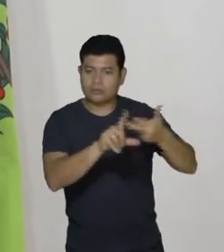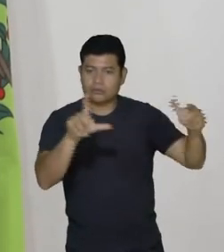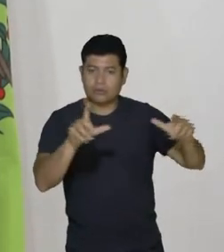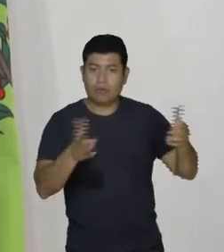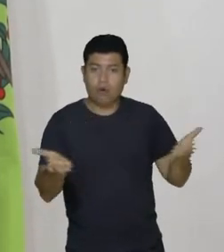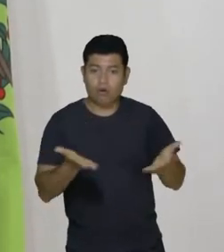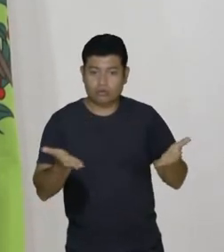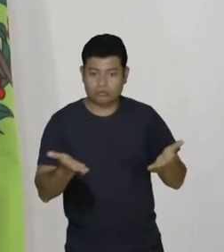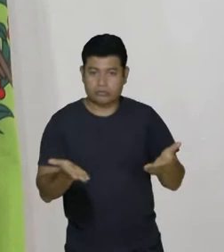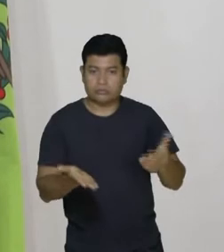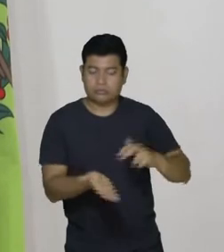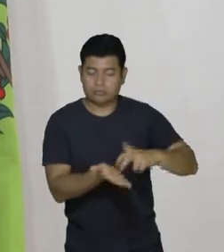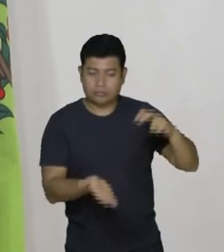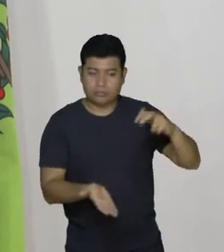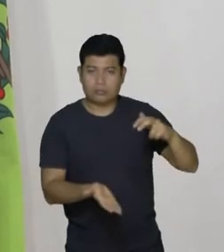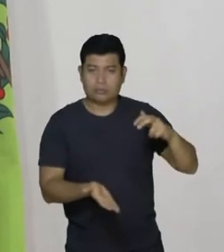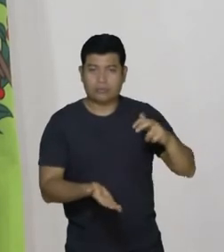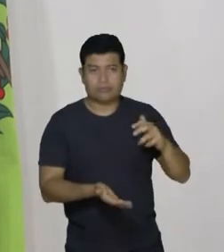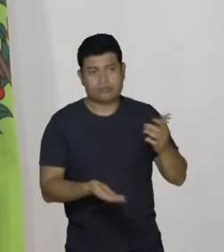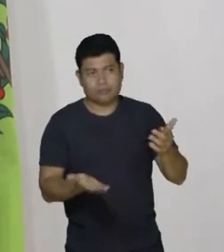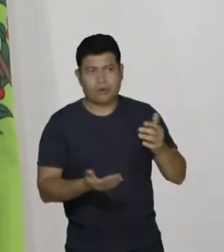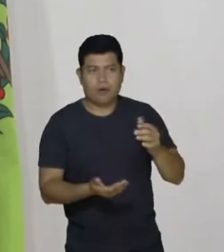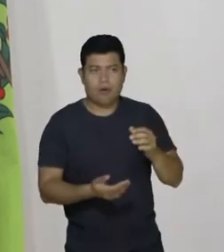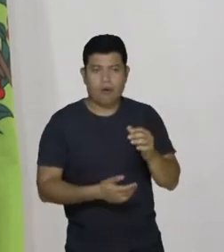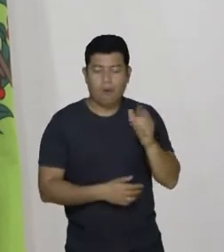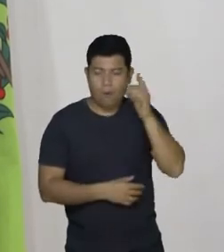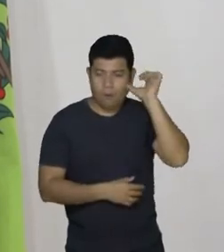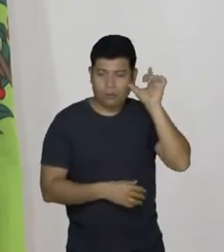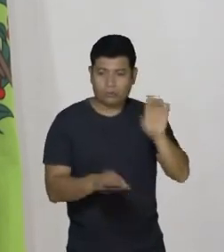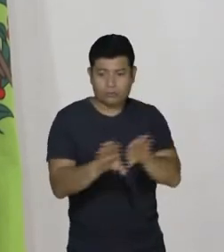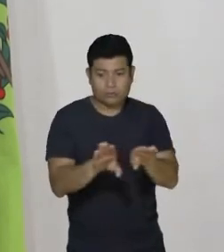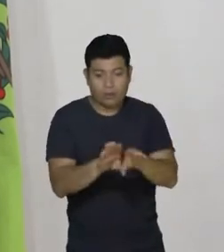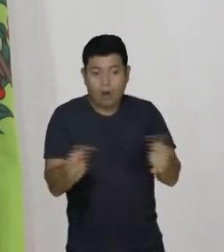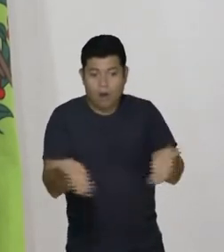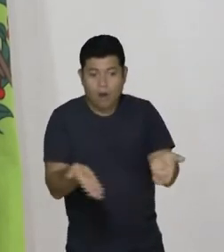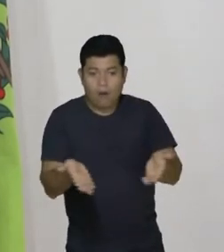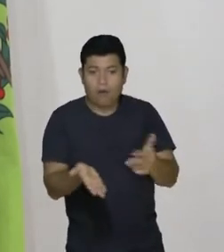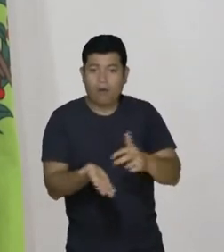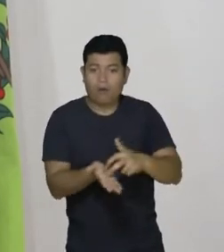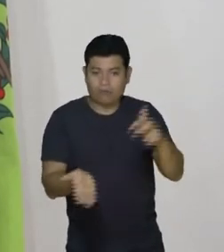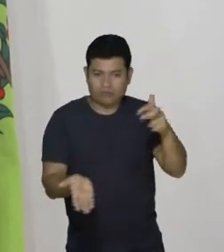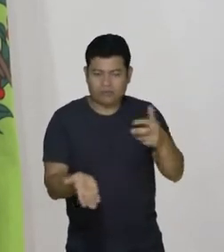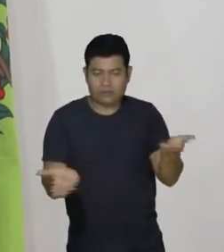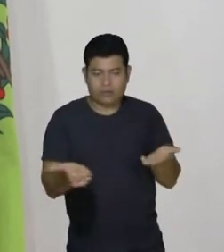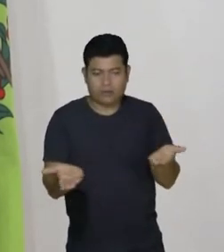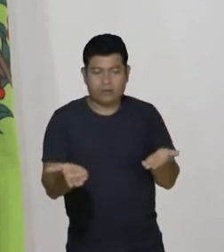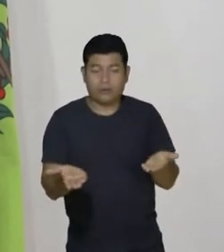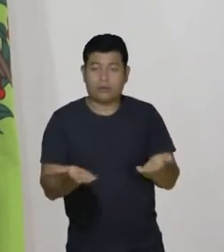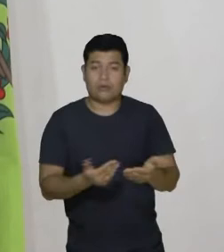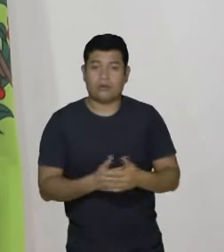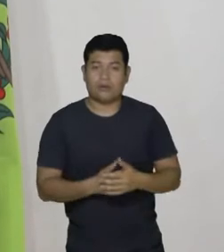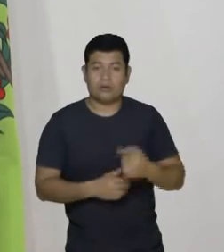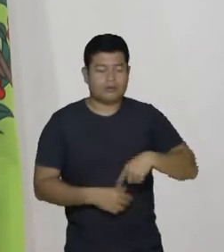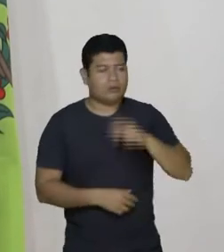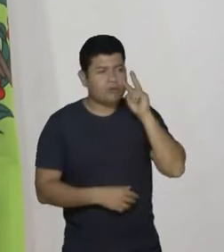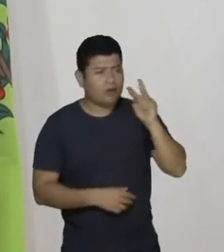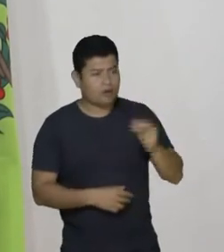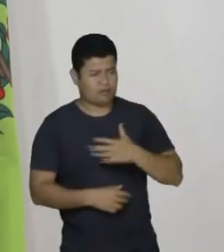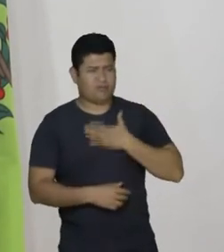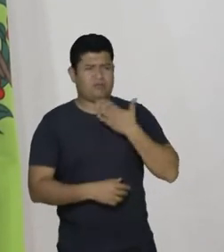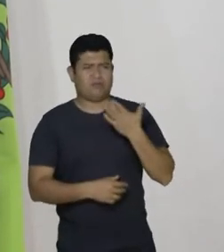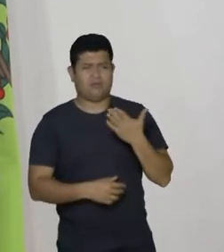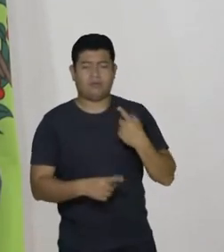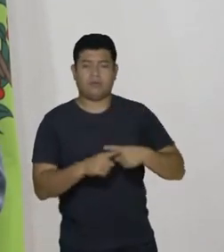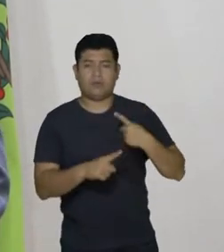hoje, ontem e hoje, e que dá um espanto para a gente, porque justamente o